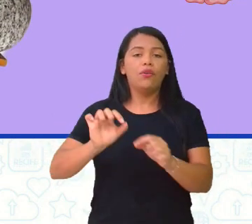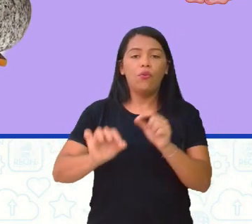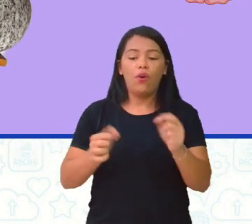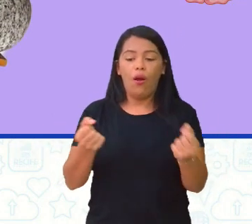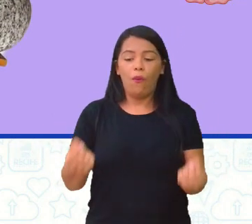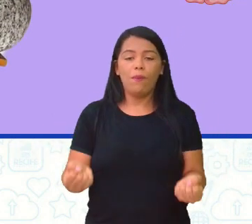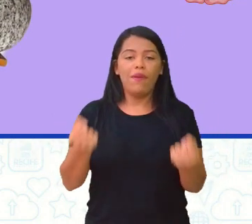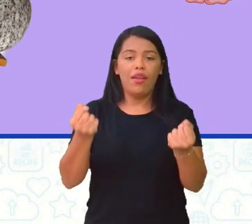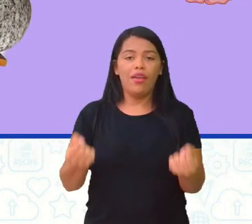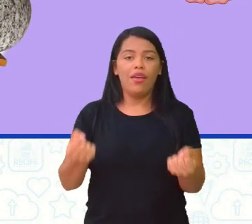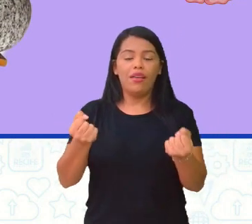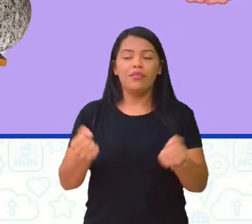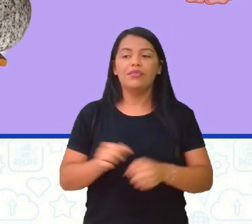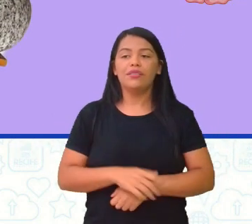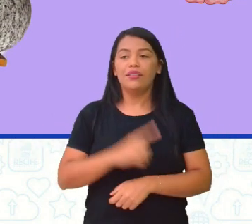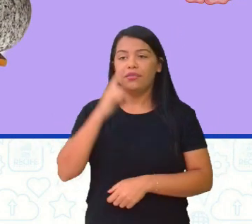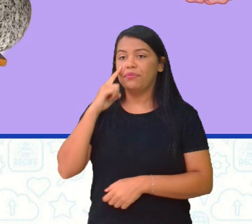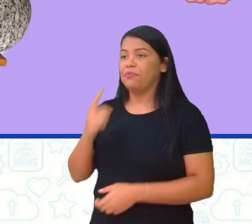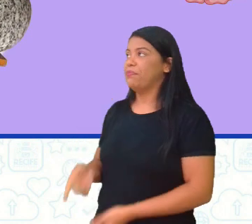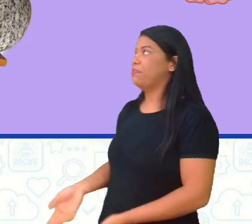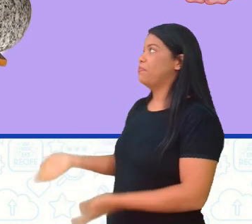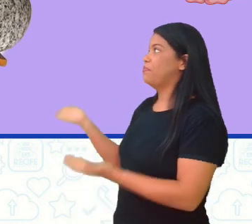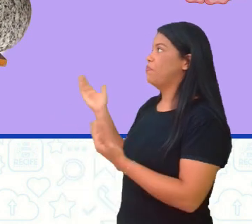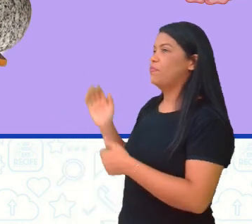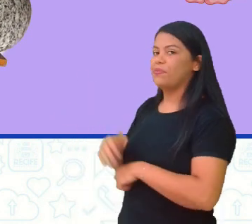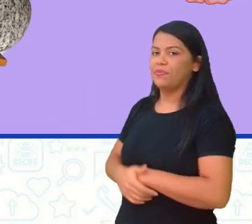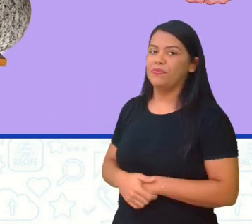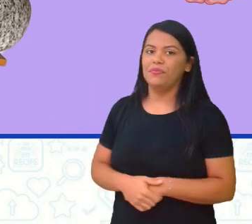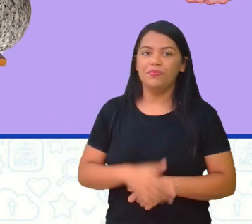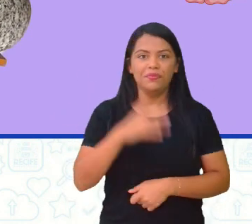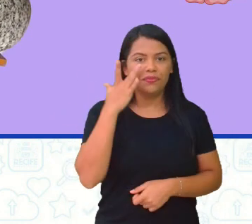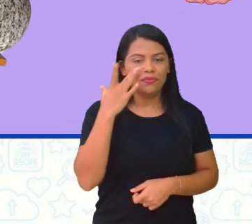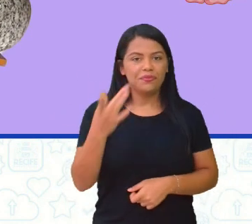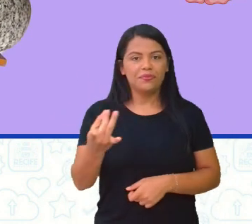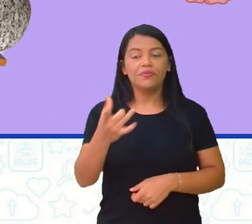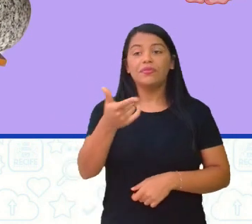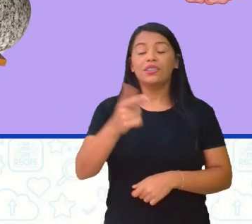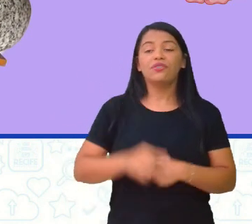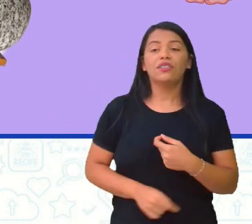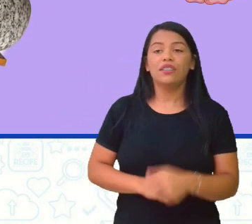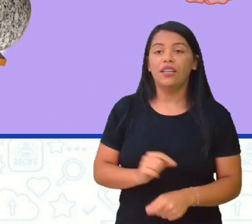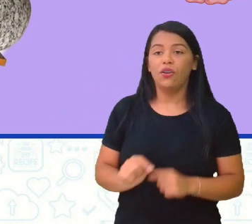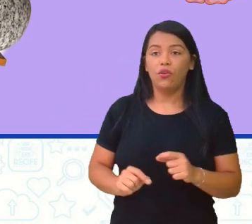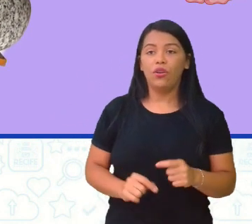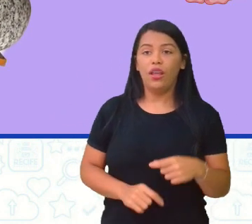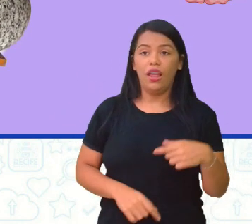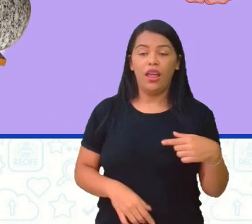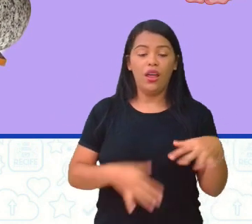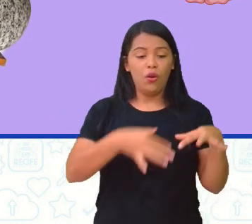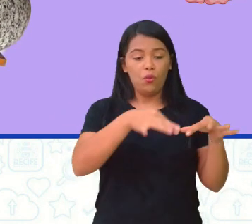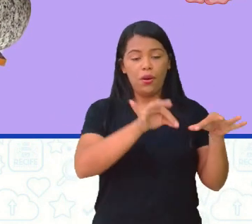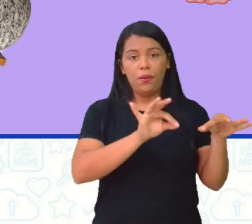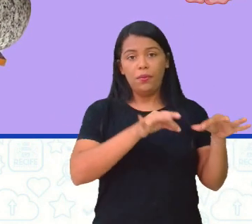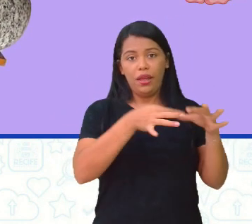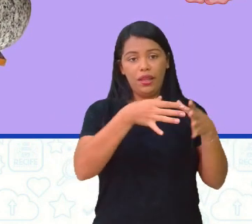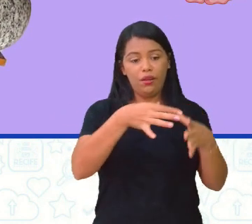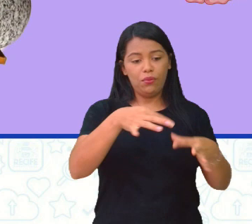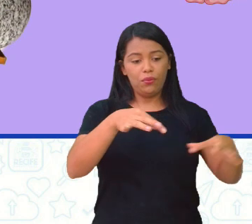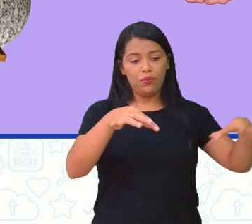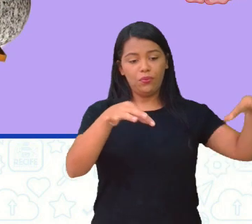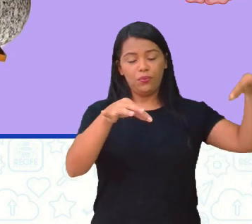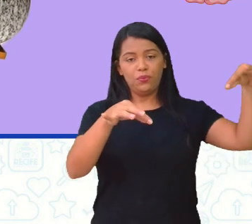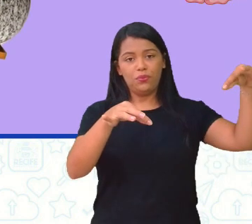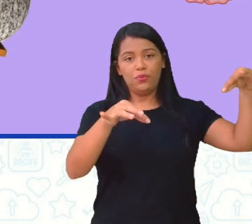Prestem atenção. É uma pedra, 3 pedras e uma pena. E aí? O que